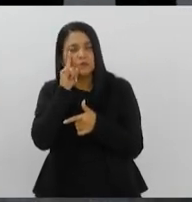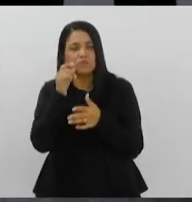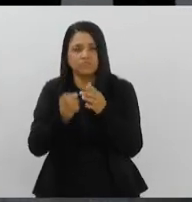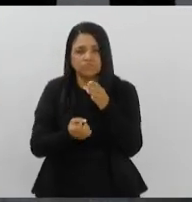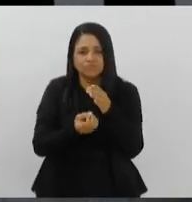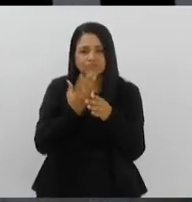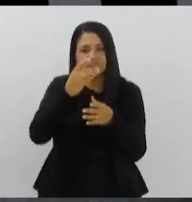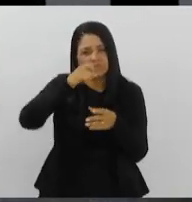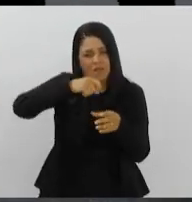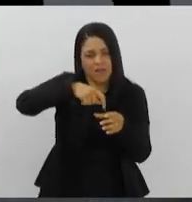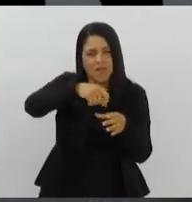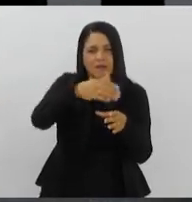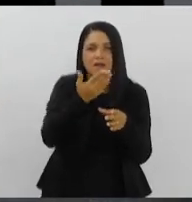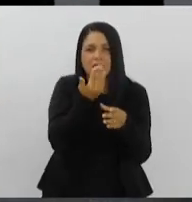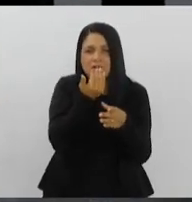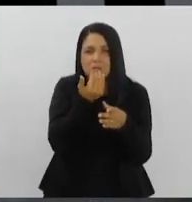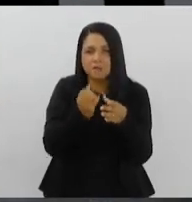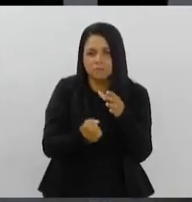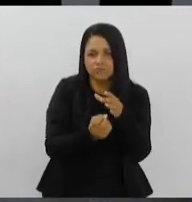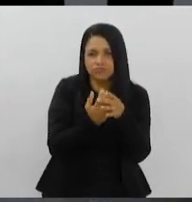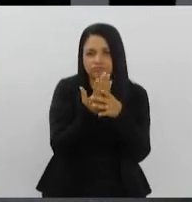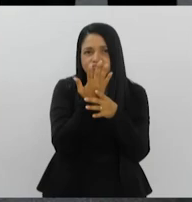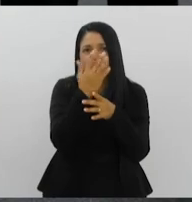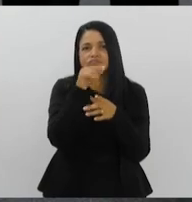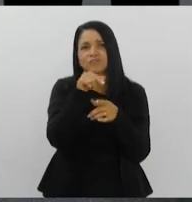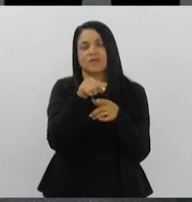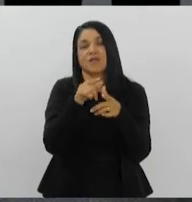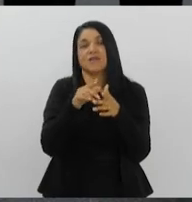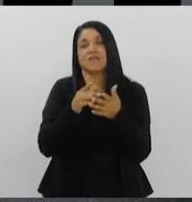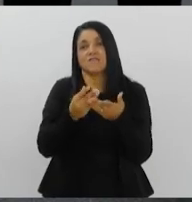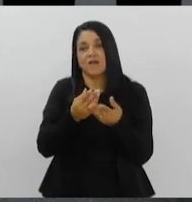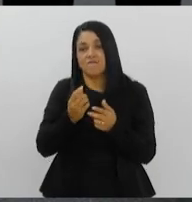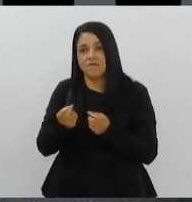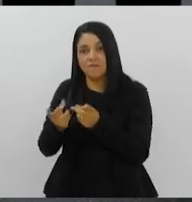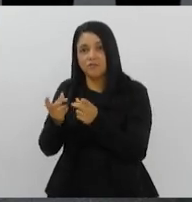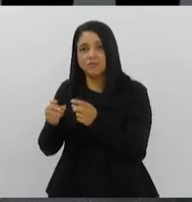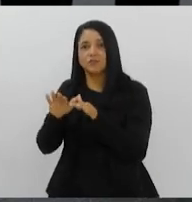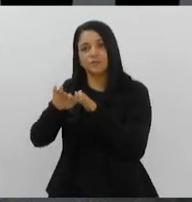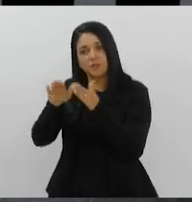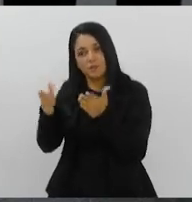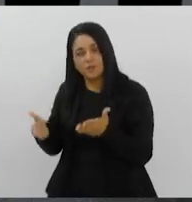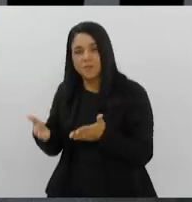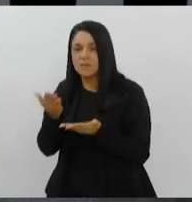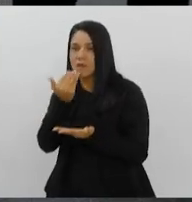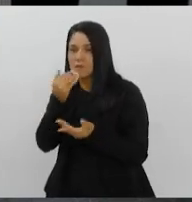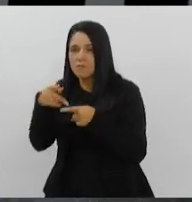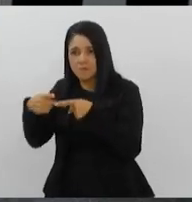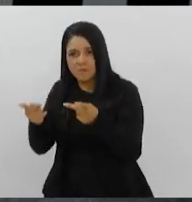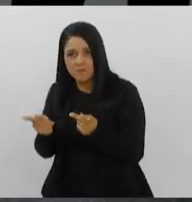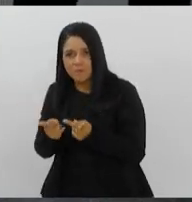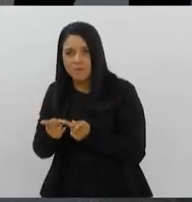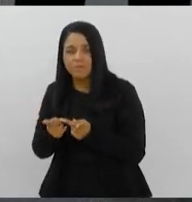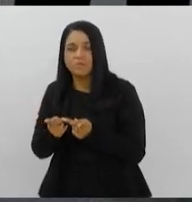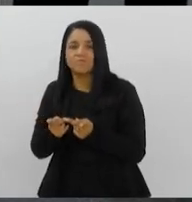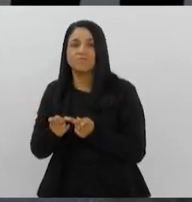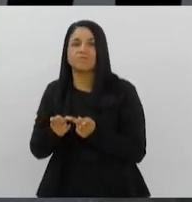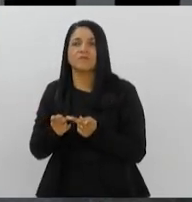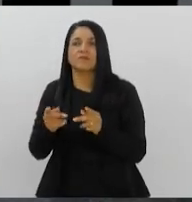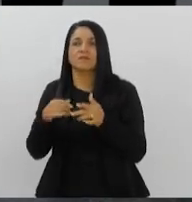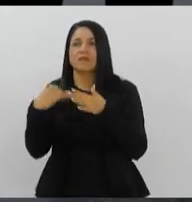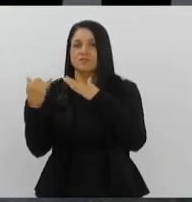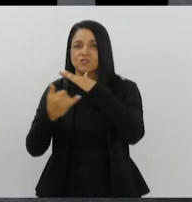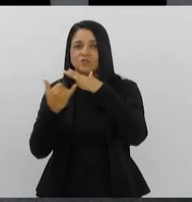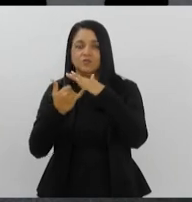produção dos alimentos, que vai chegar na nossa mesa, que vai chegar nas escolas, que vai chegar nas